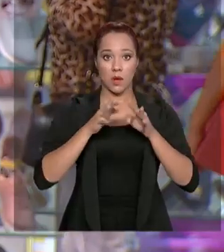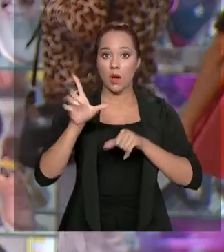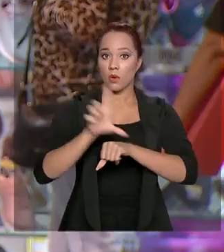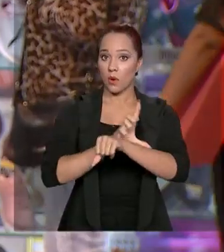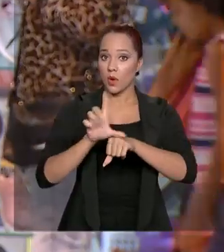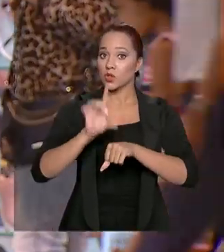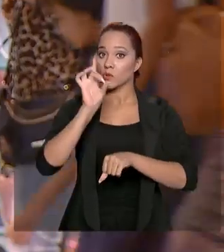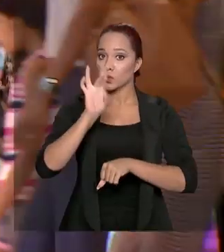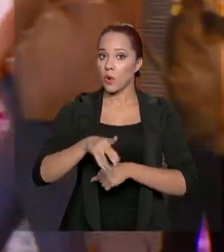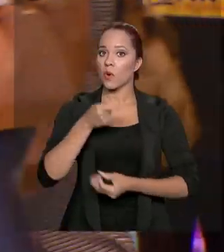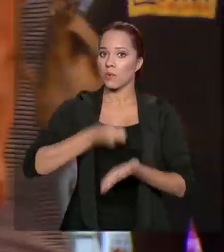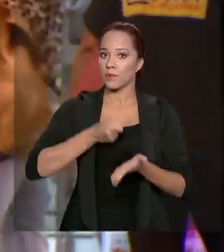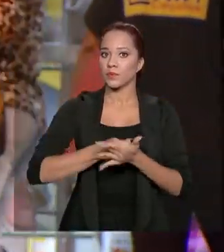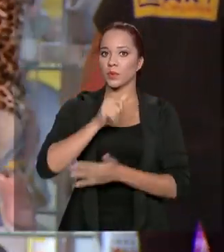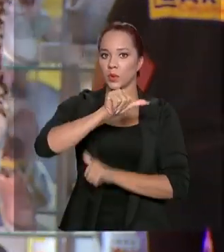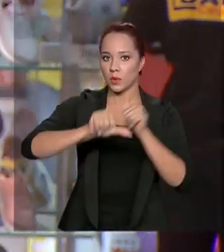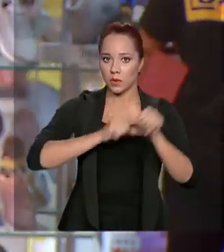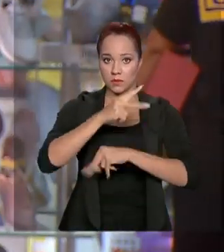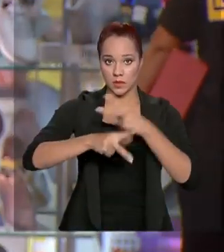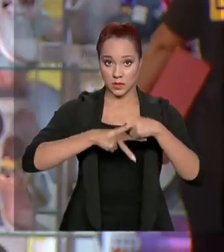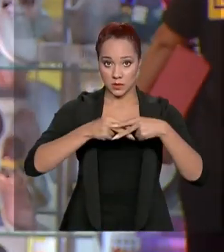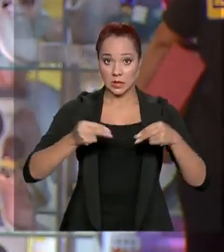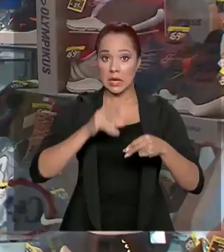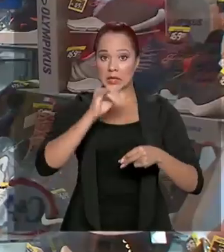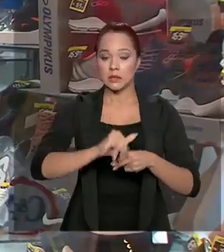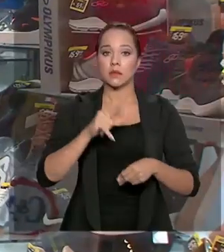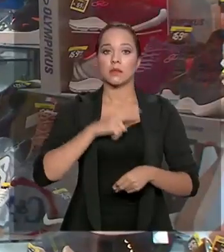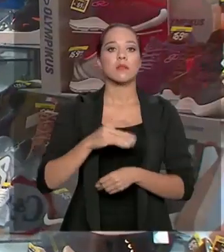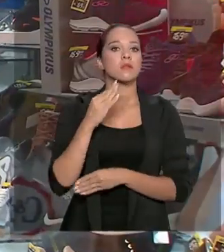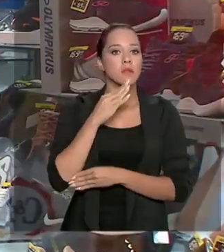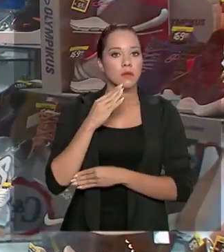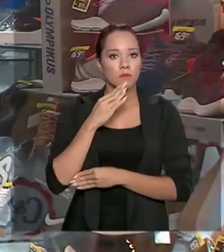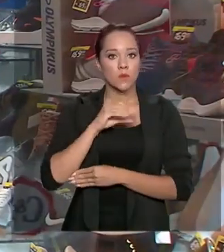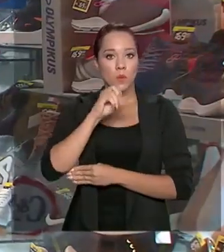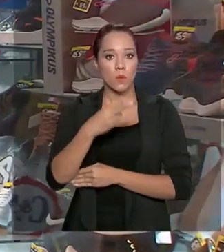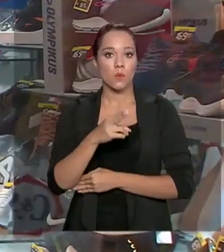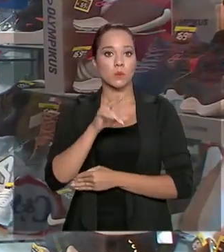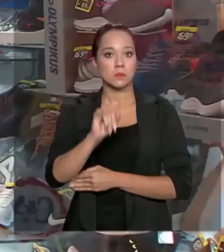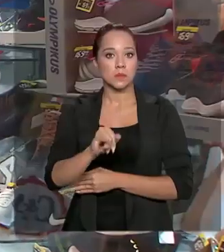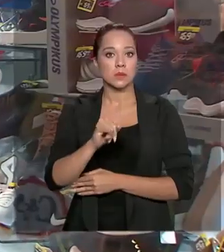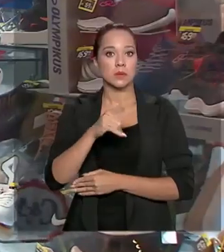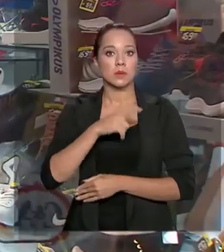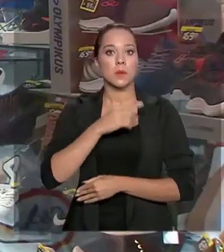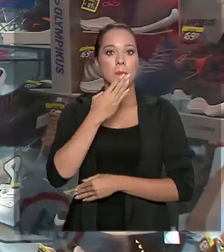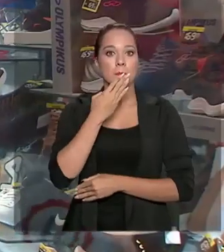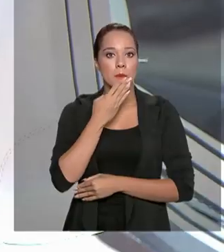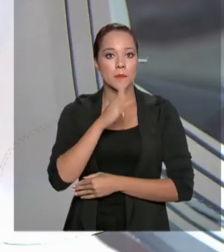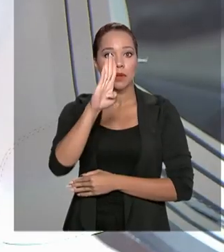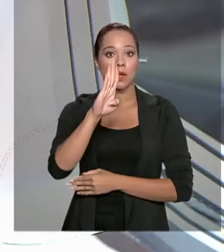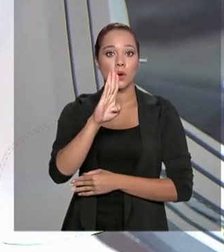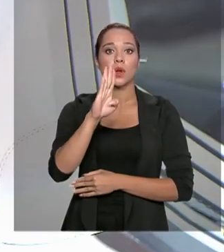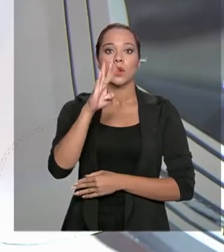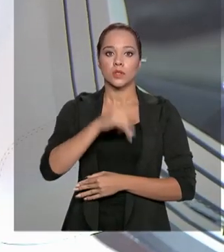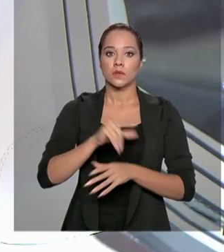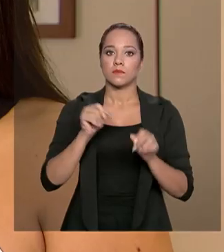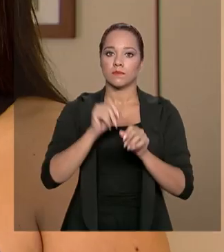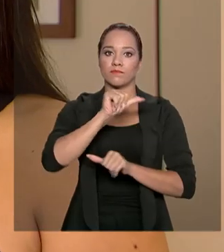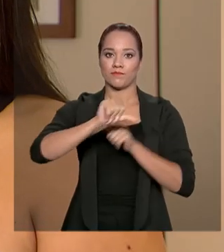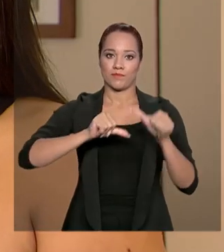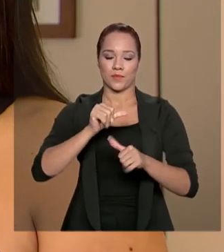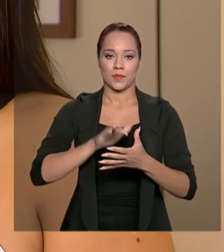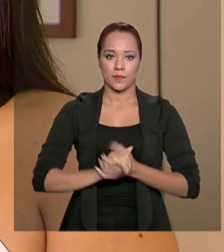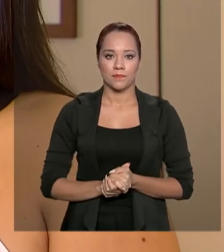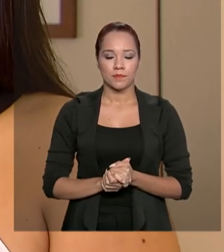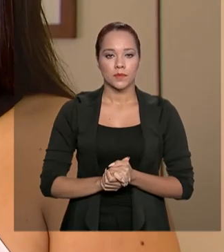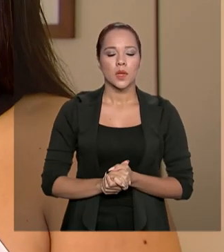só é obrigado a trocar o produto quando há um defeito ou quando ele faz o compromisso com o consumidor de fazer a troca. O